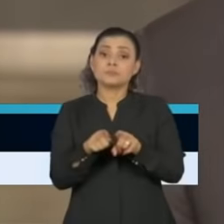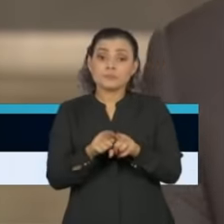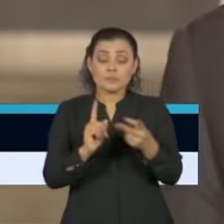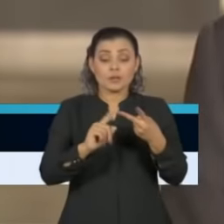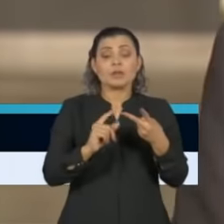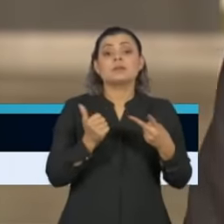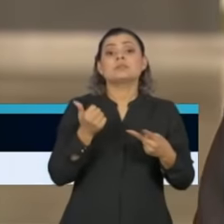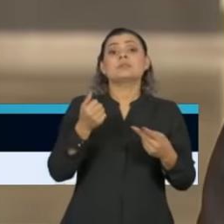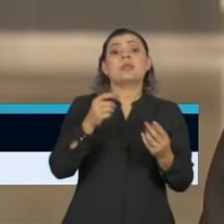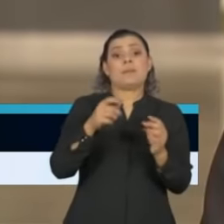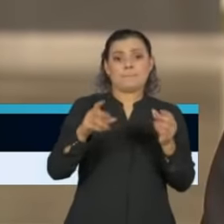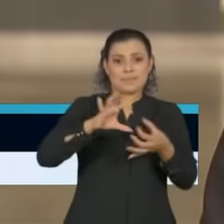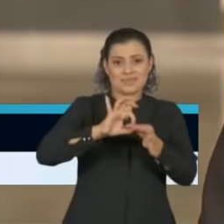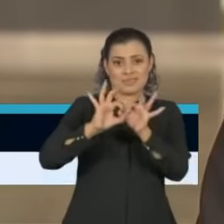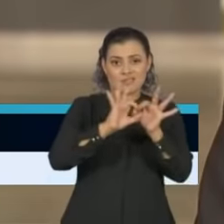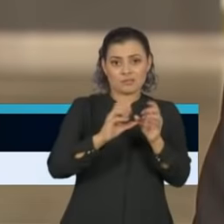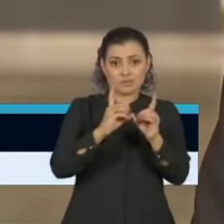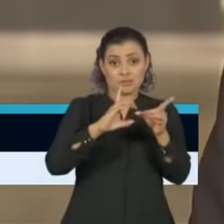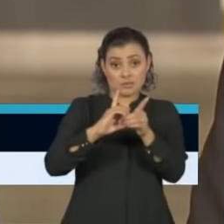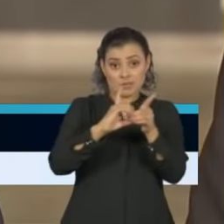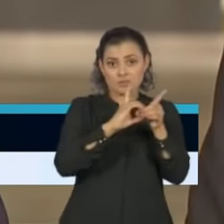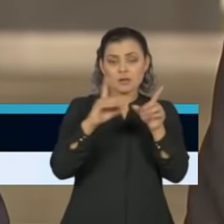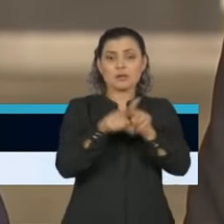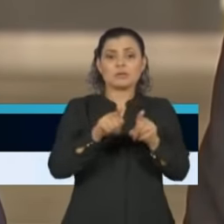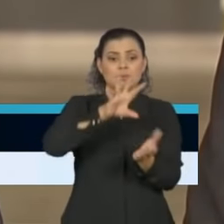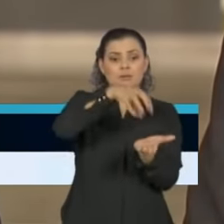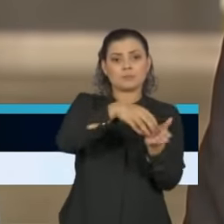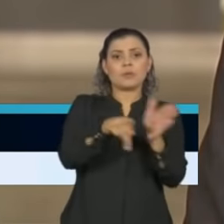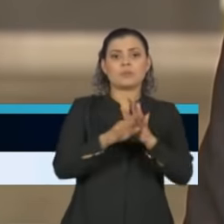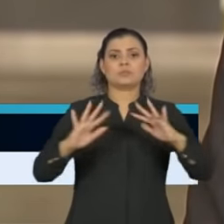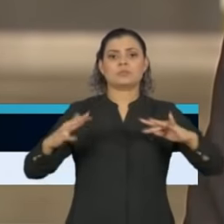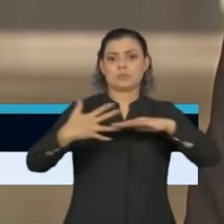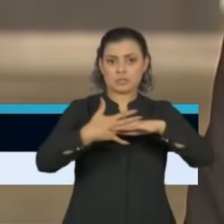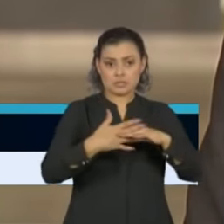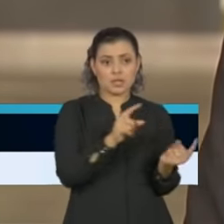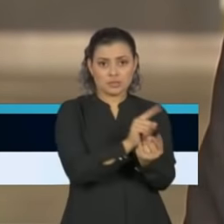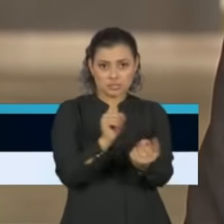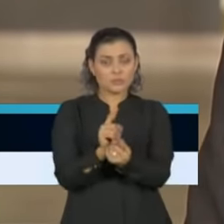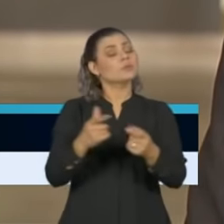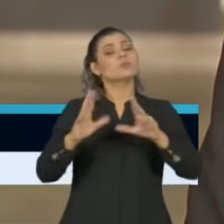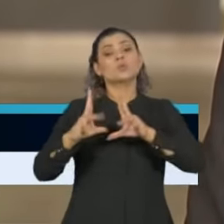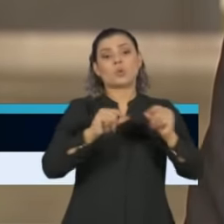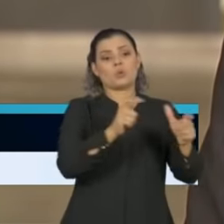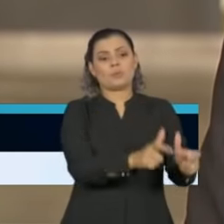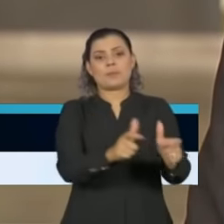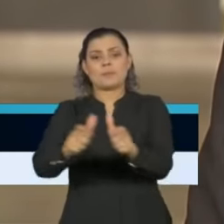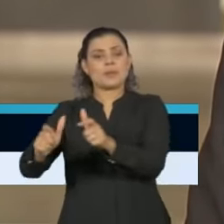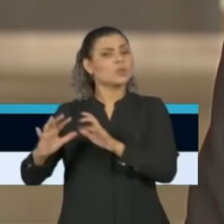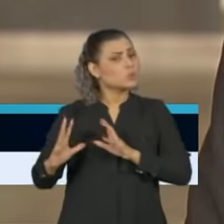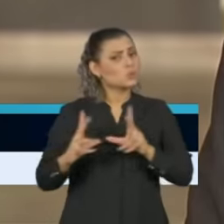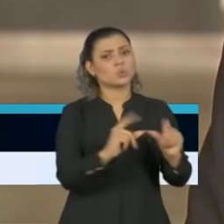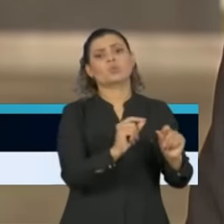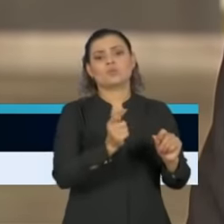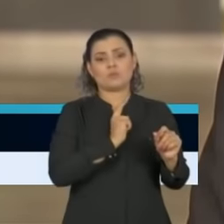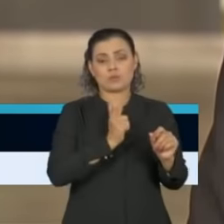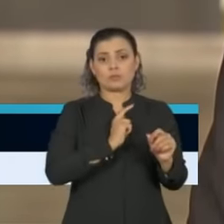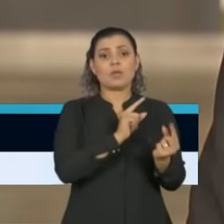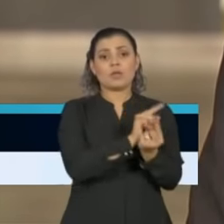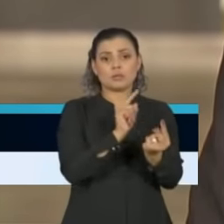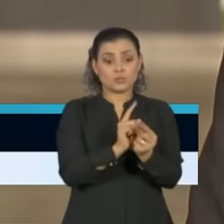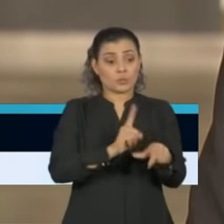17 postos do Centro de Integração da Cidadania. Todos eles teremos regulação com extensão